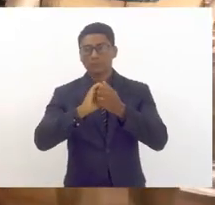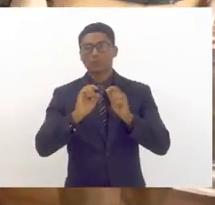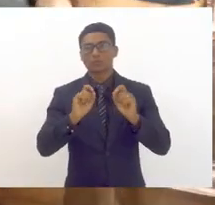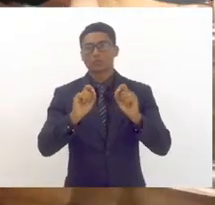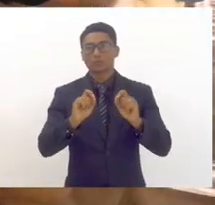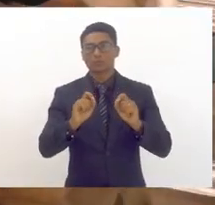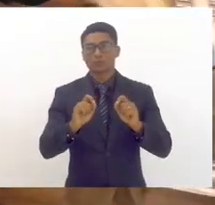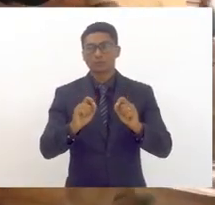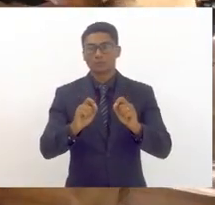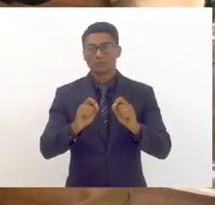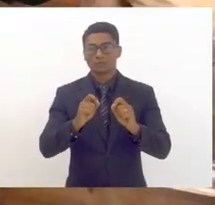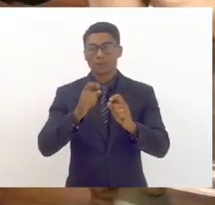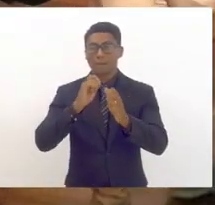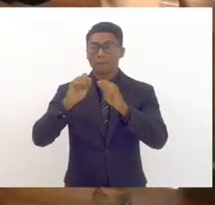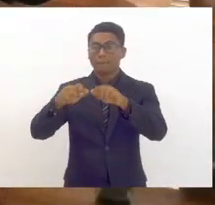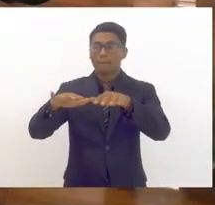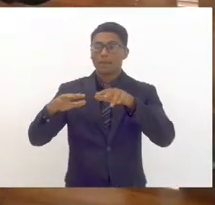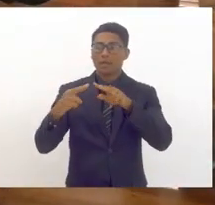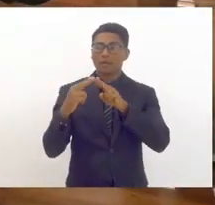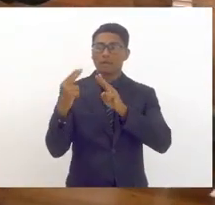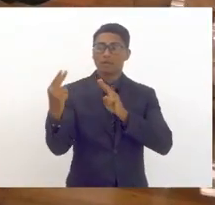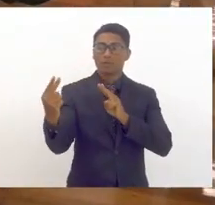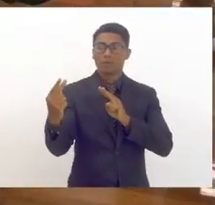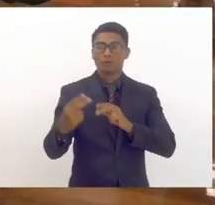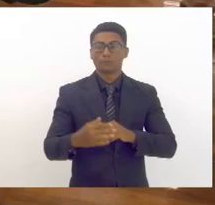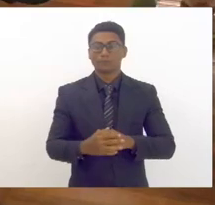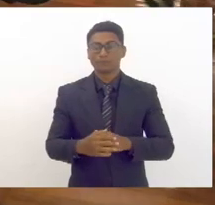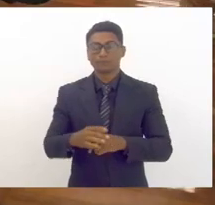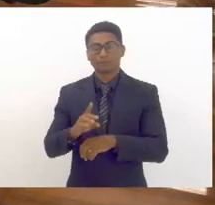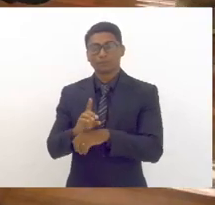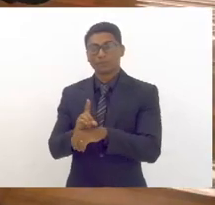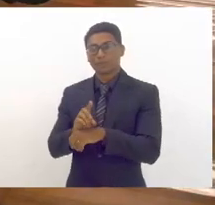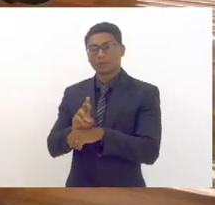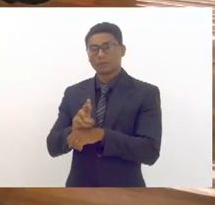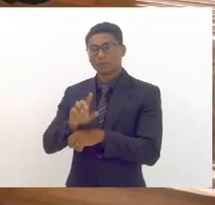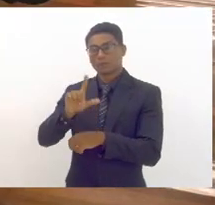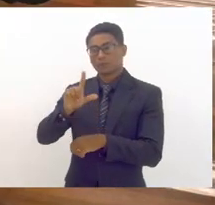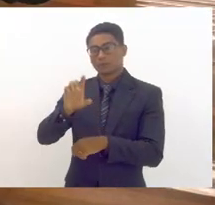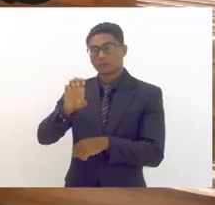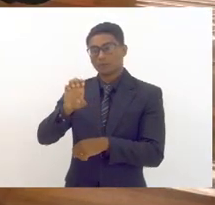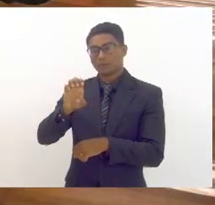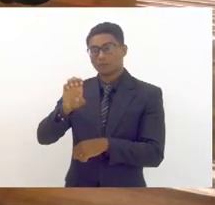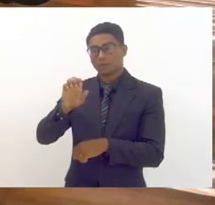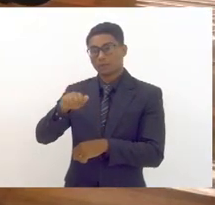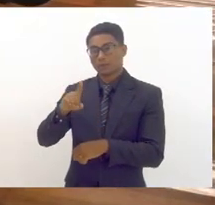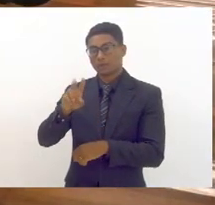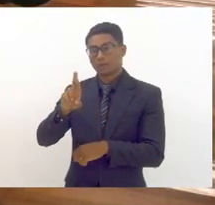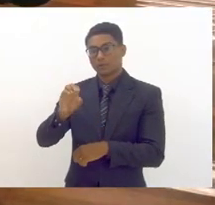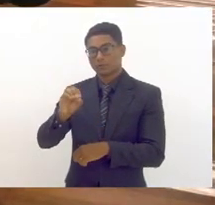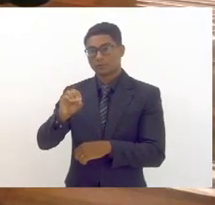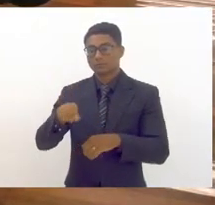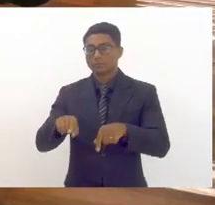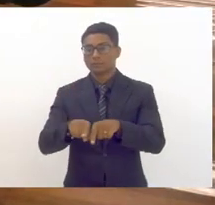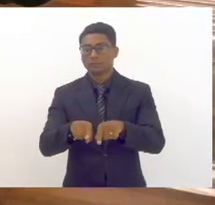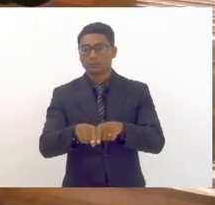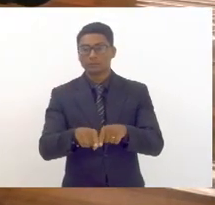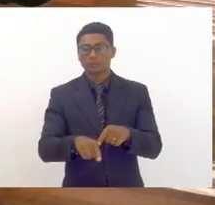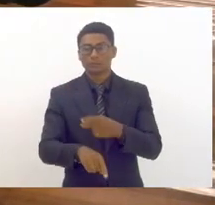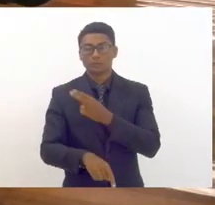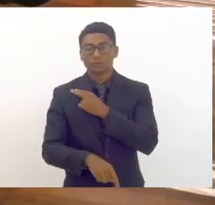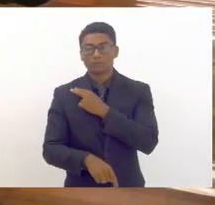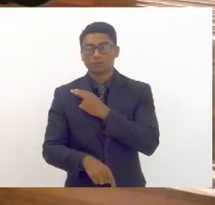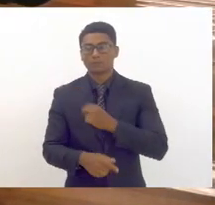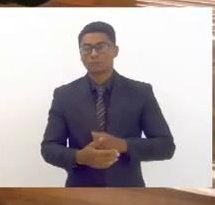cumprimentar o plenário virtual, cumprimentar o doutor Leandro Vilela, ao coronel